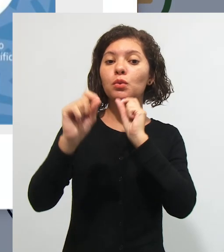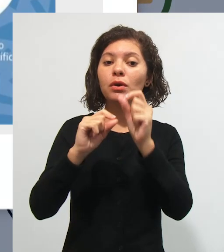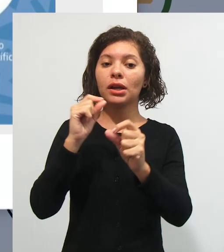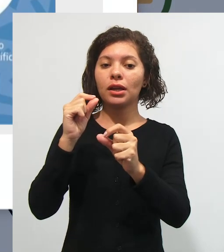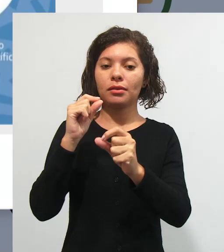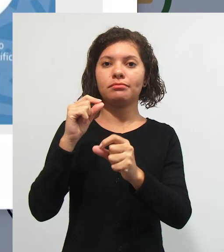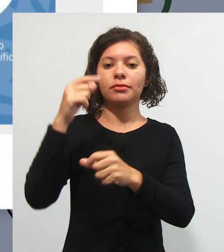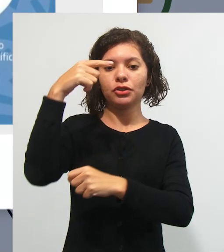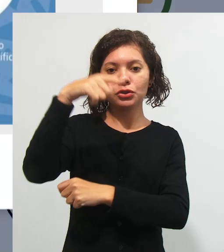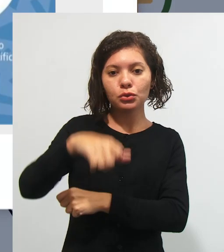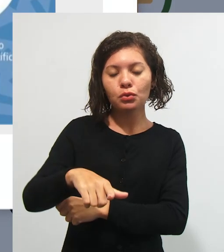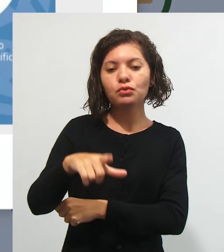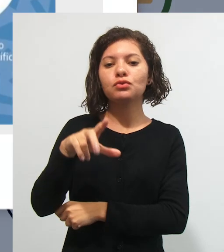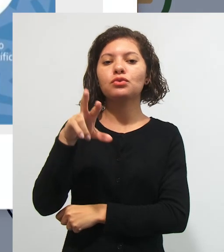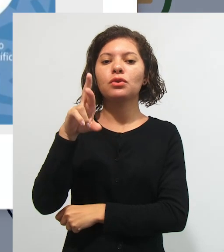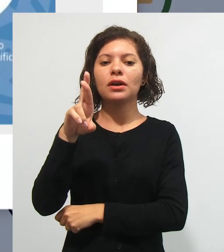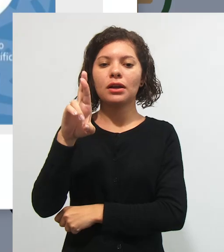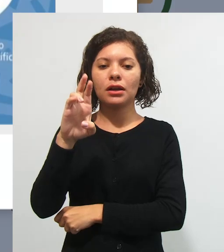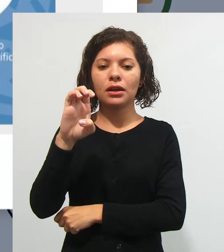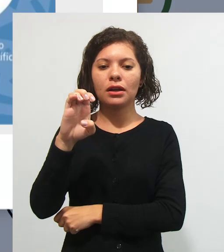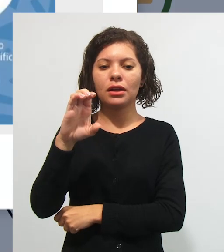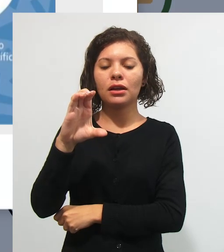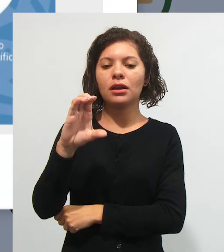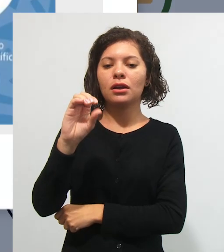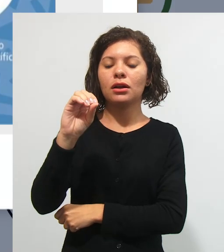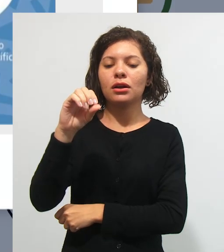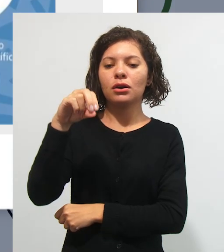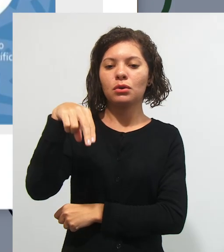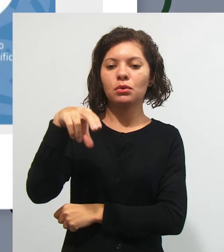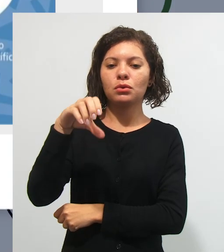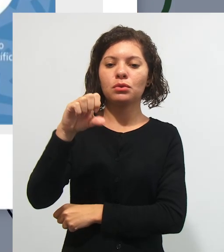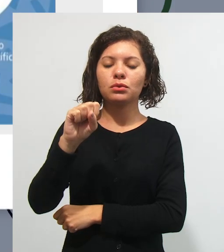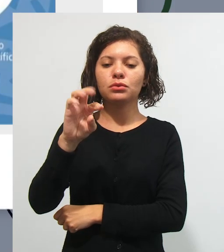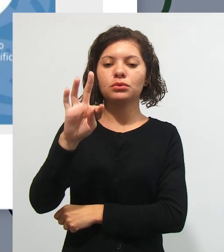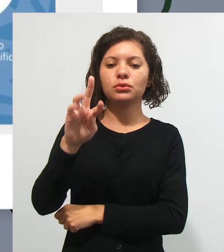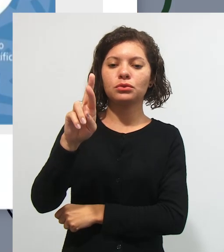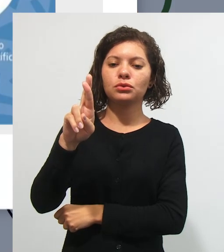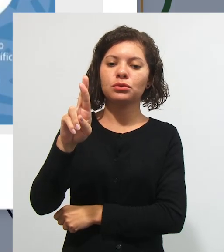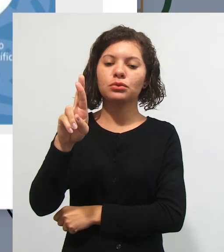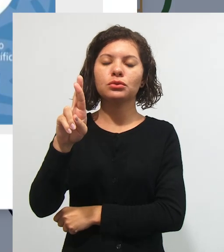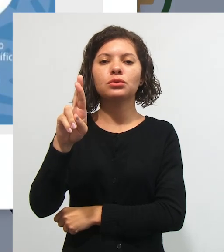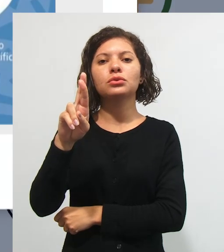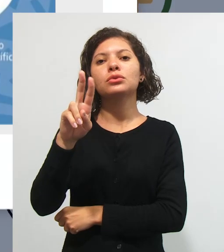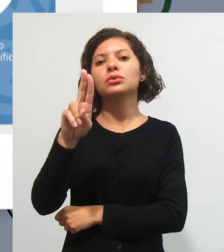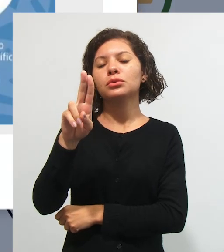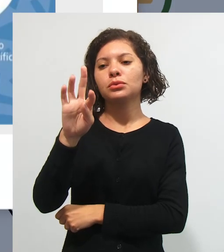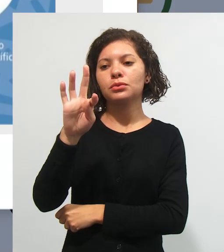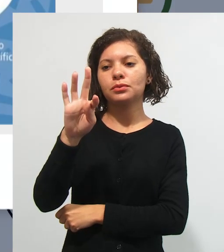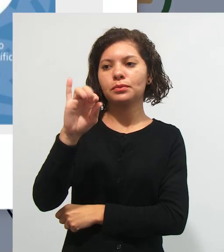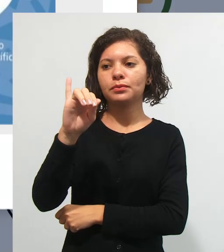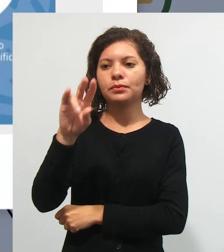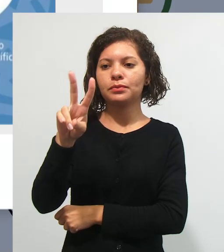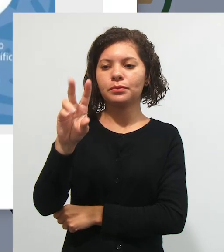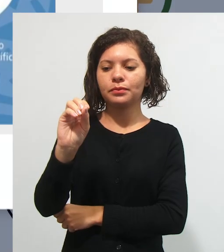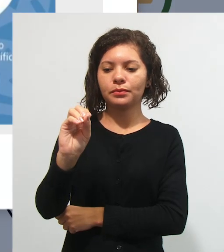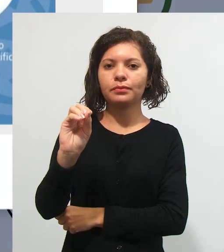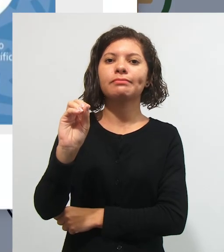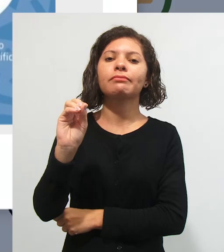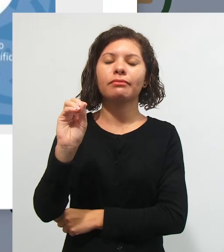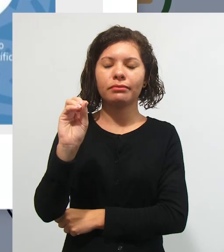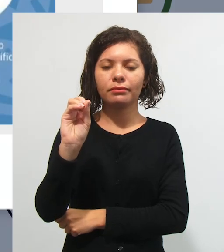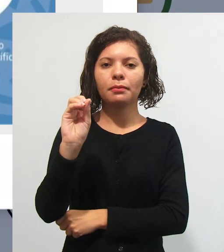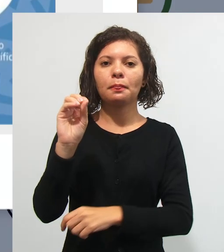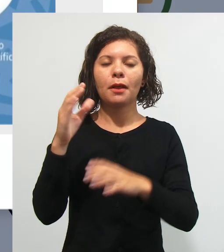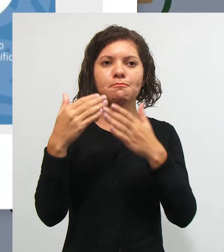reconstrutivo, ou seja, propositivo, e permanecer sempre aberto e discutível. Ciência